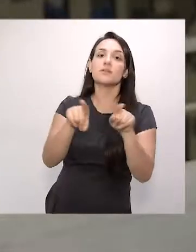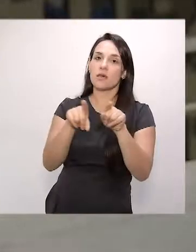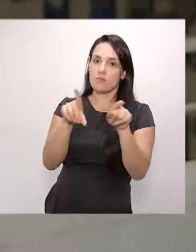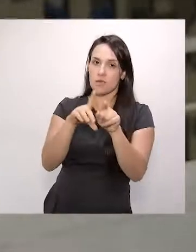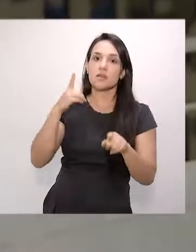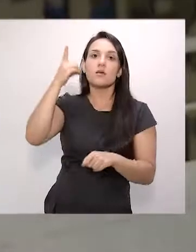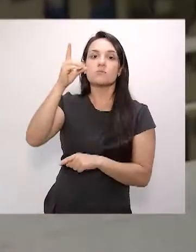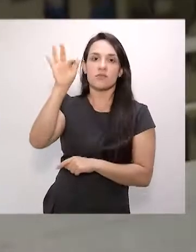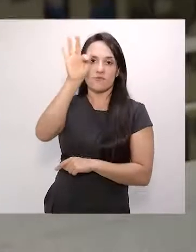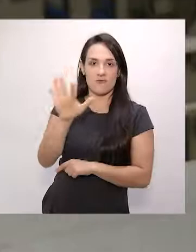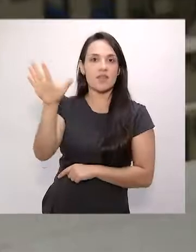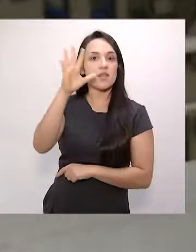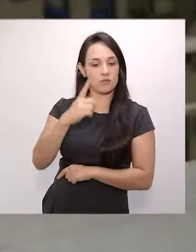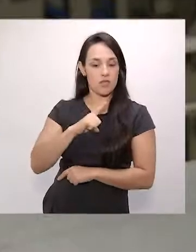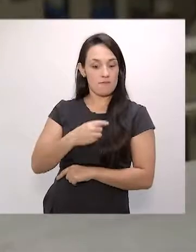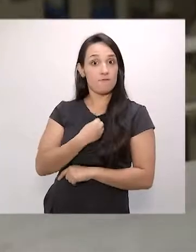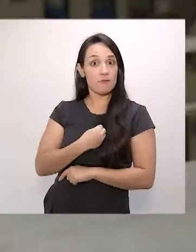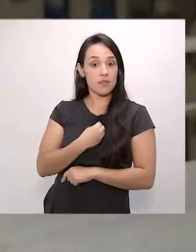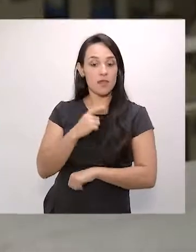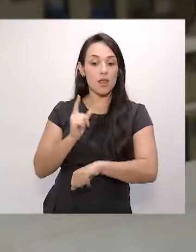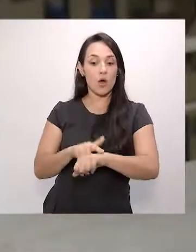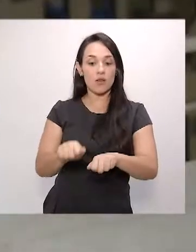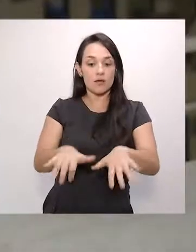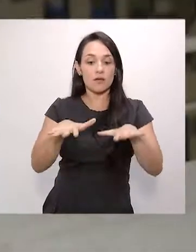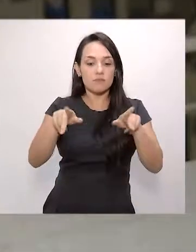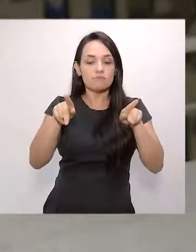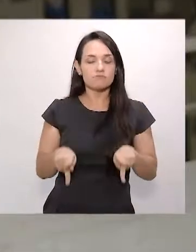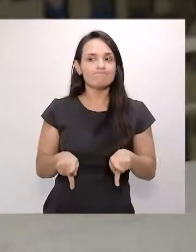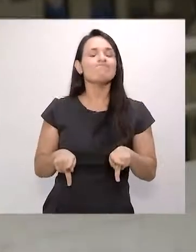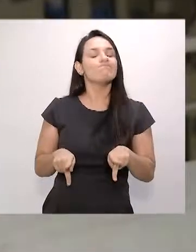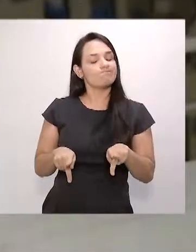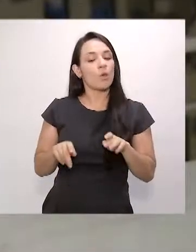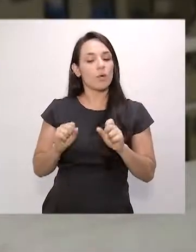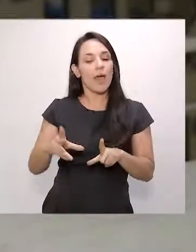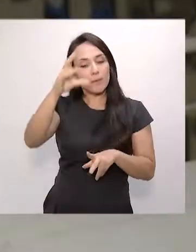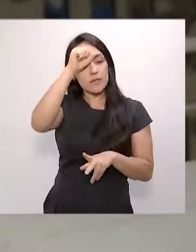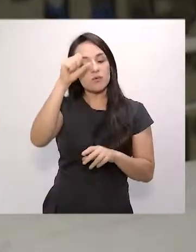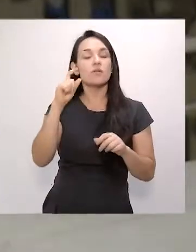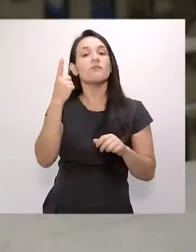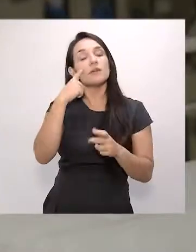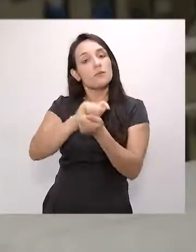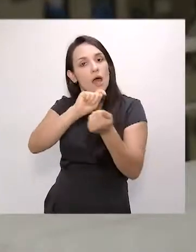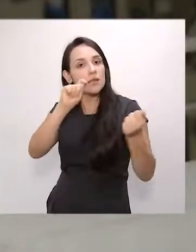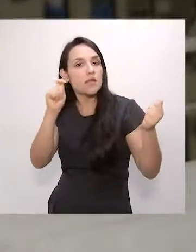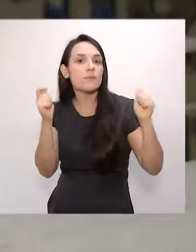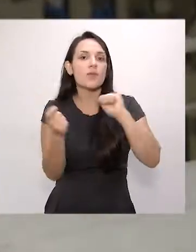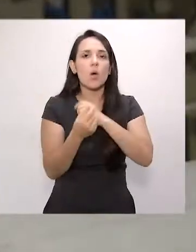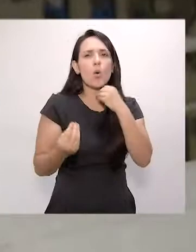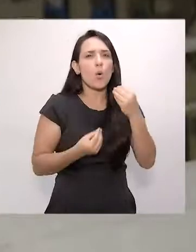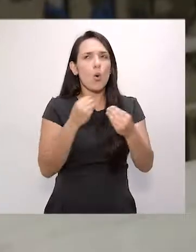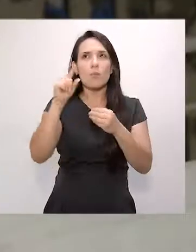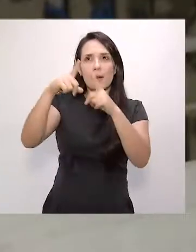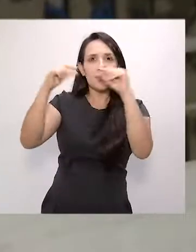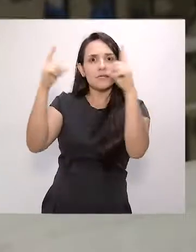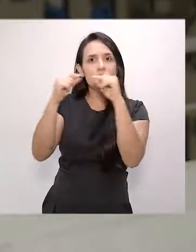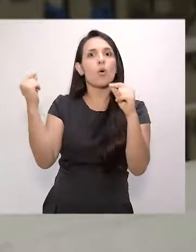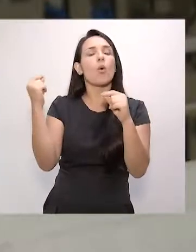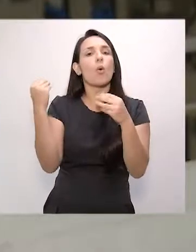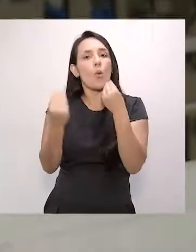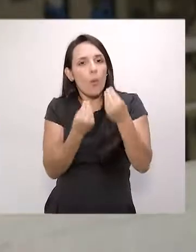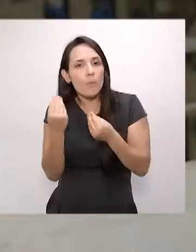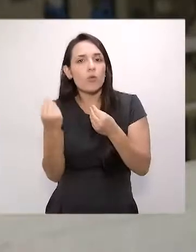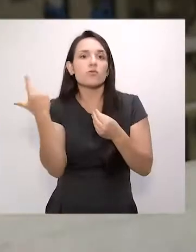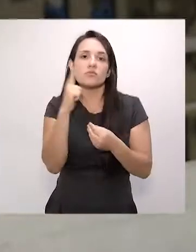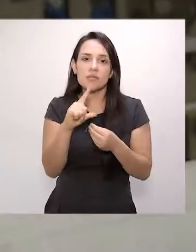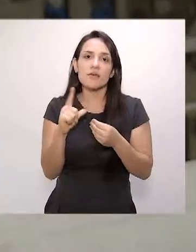poderes executivos locais. Parlamentares federais que também participaram da audiência deverão ainda articular em